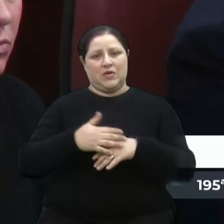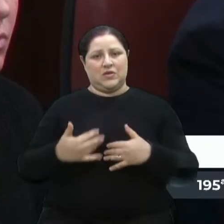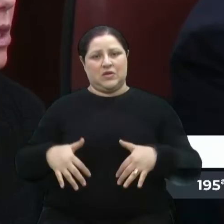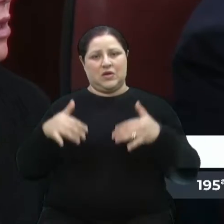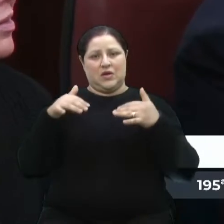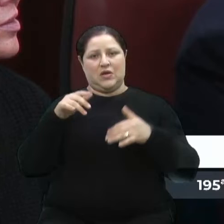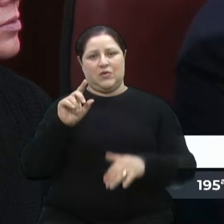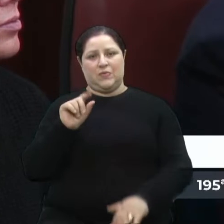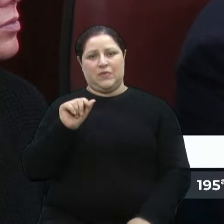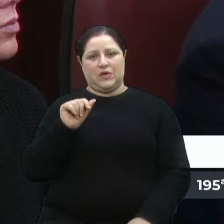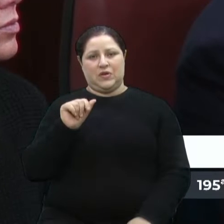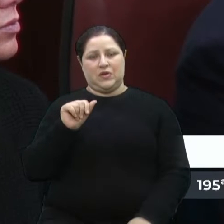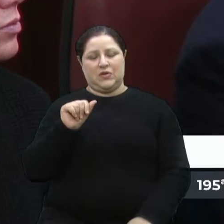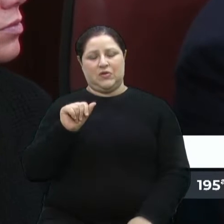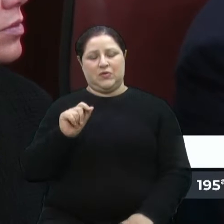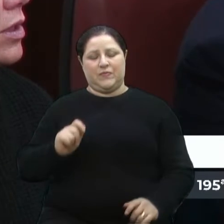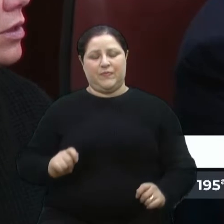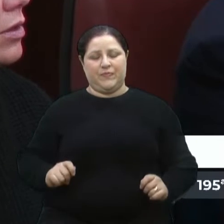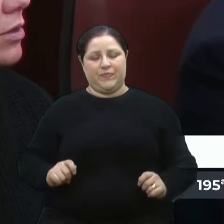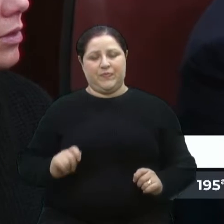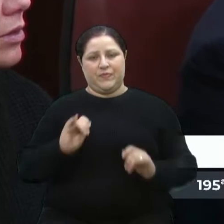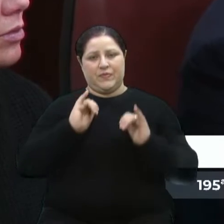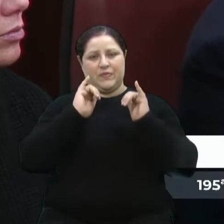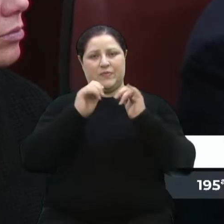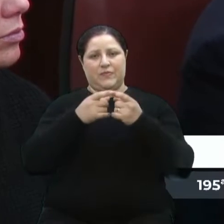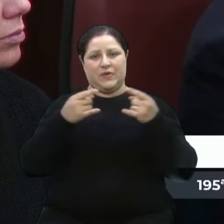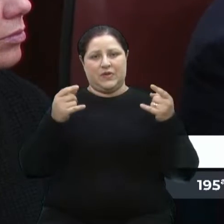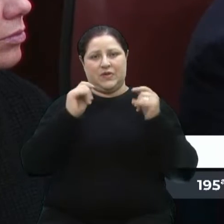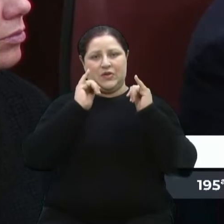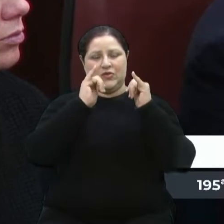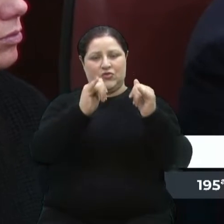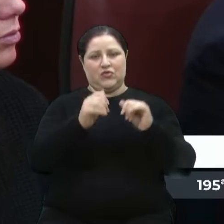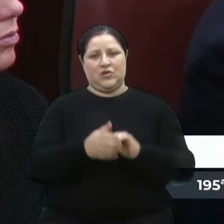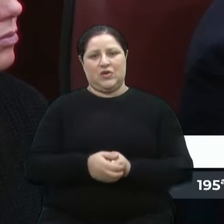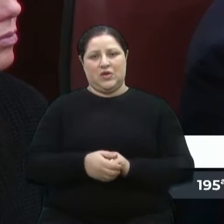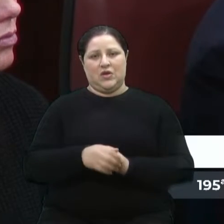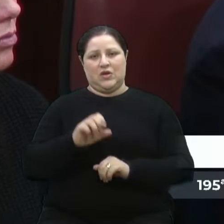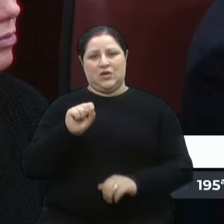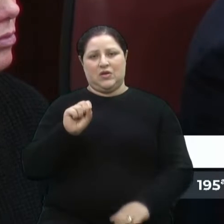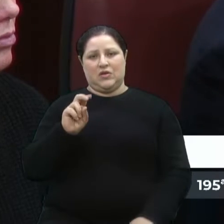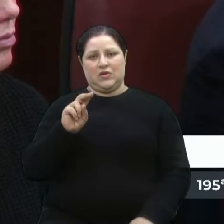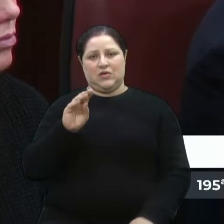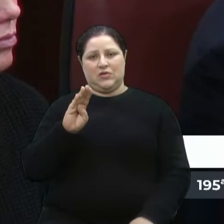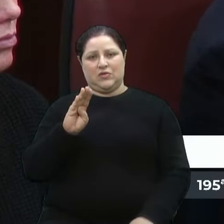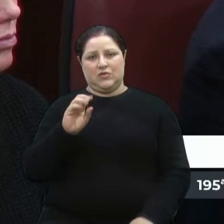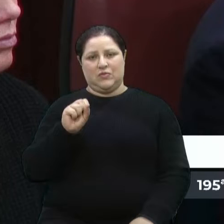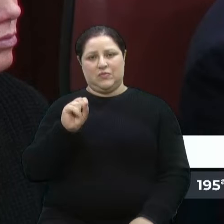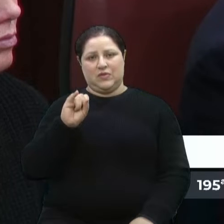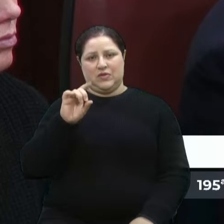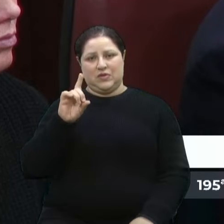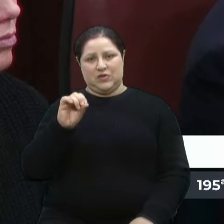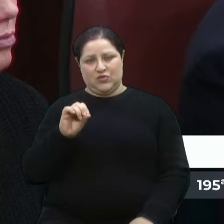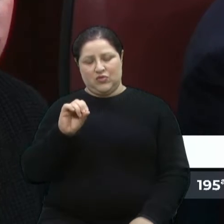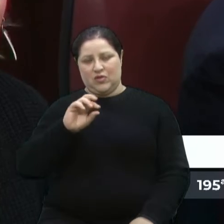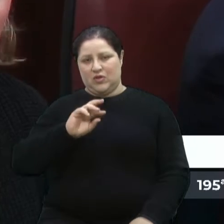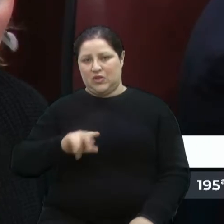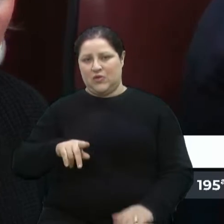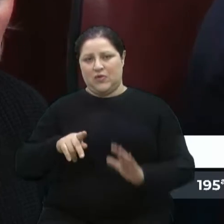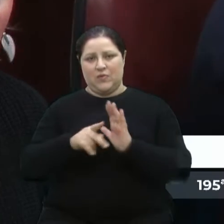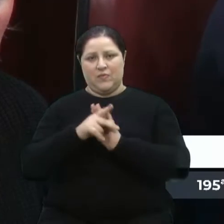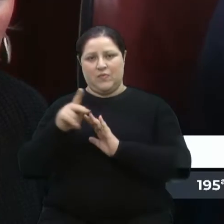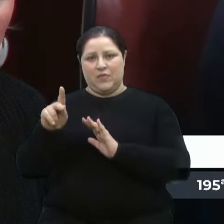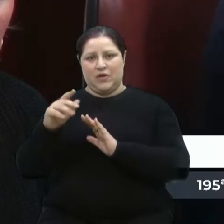população. Subsídio não é para a empresa, é para a população mais carente que pega ônibus todo dia. É isso o viés